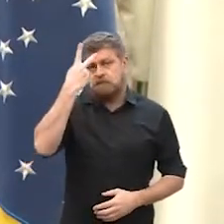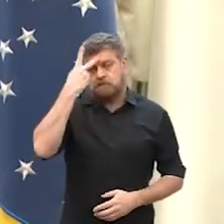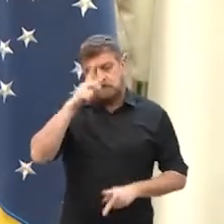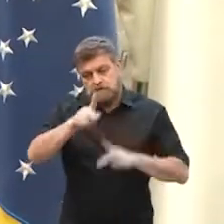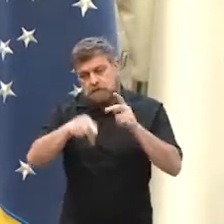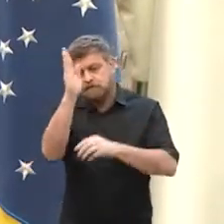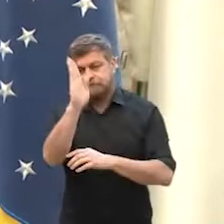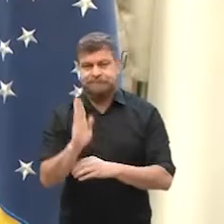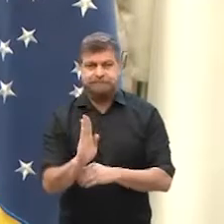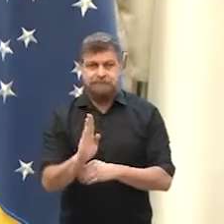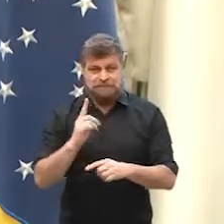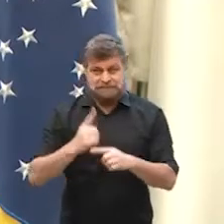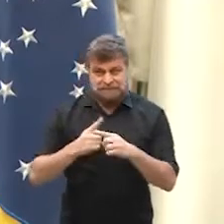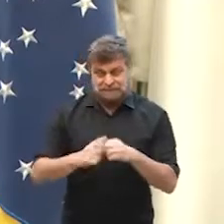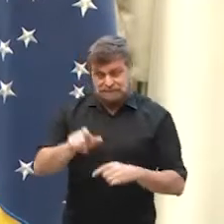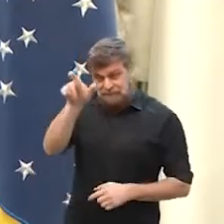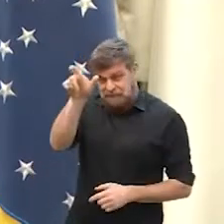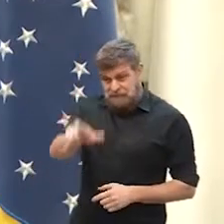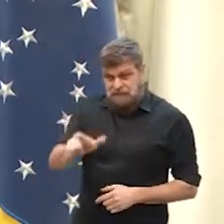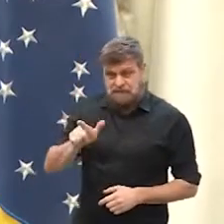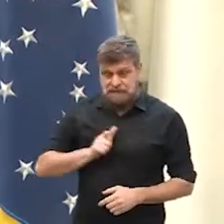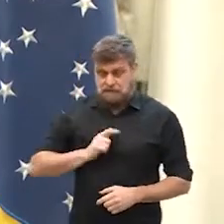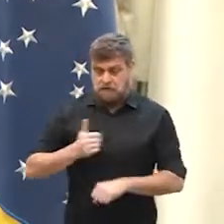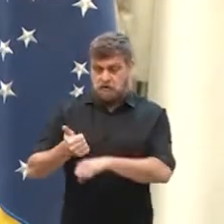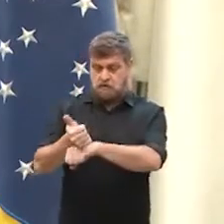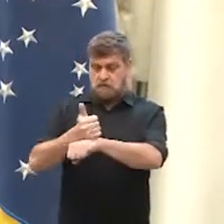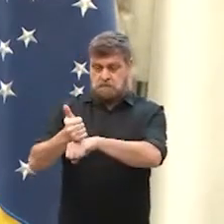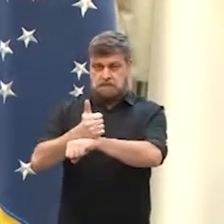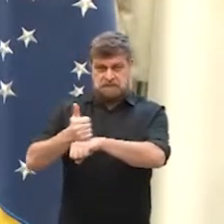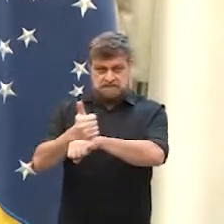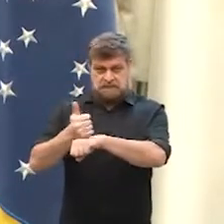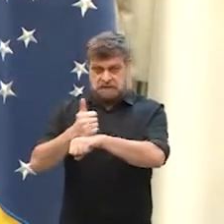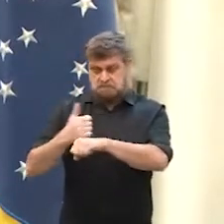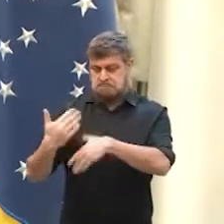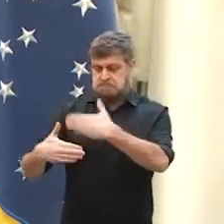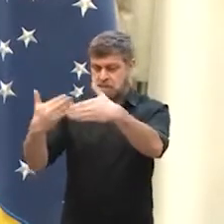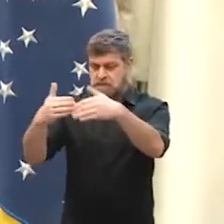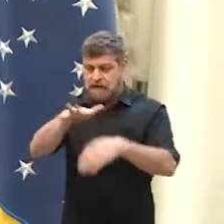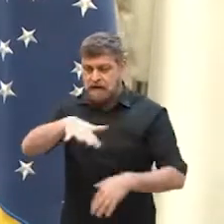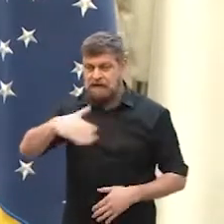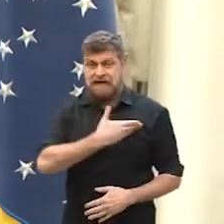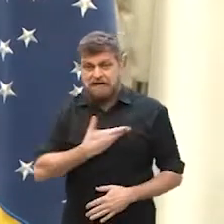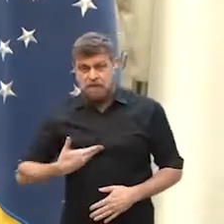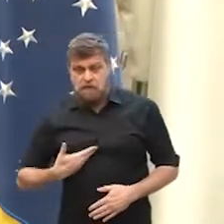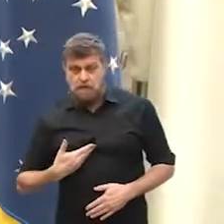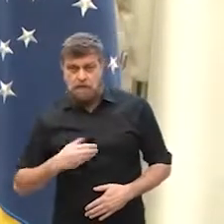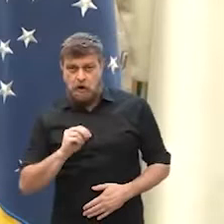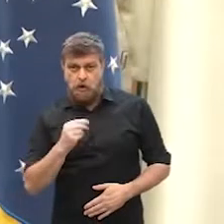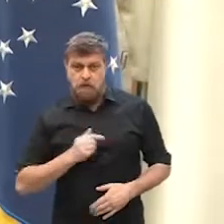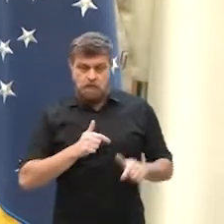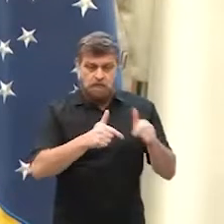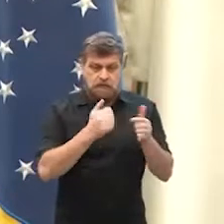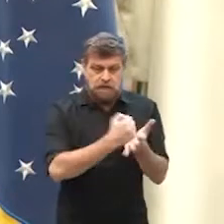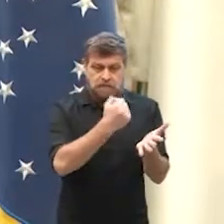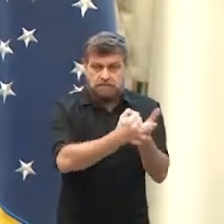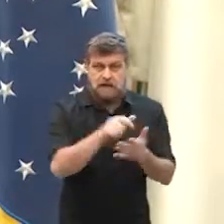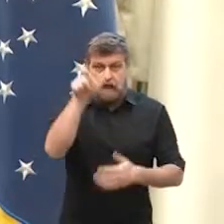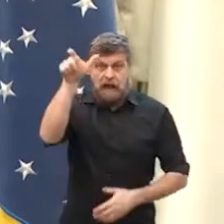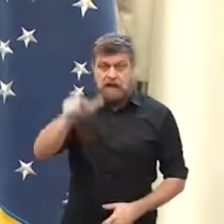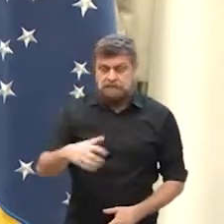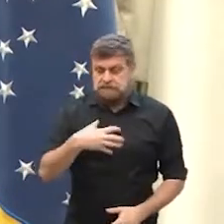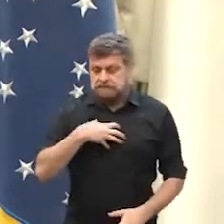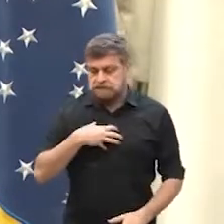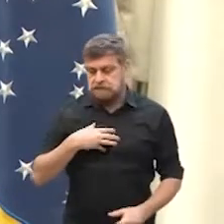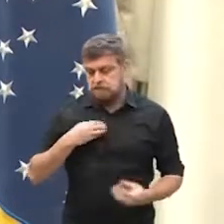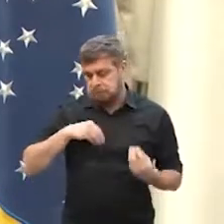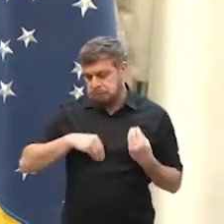que se ele não tiver uma carreira, seja no serviço público, ou se ele não tiver um emprego, ele não é ninguém. E